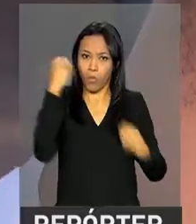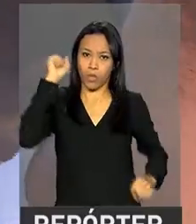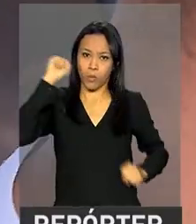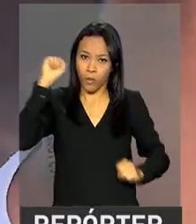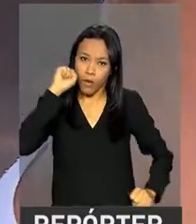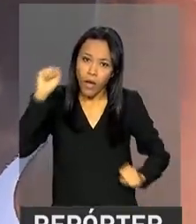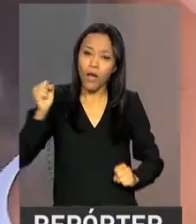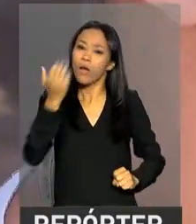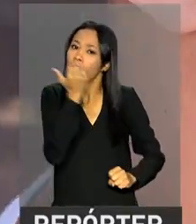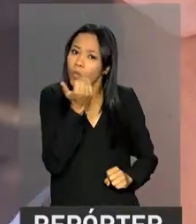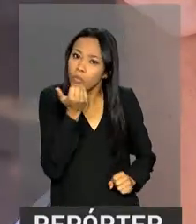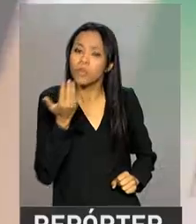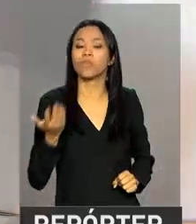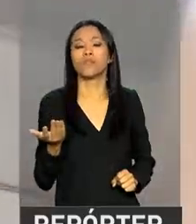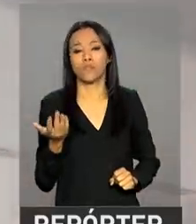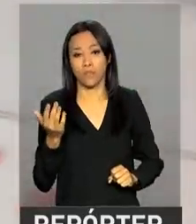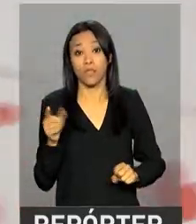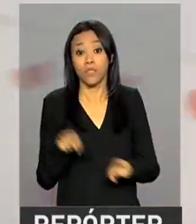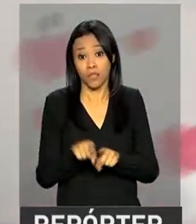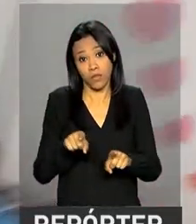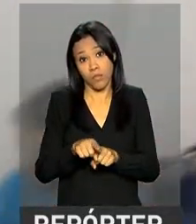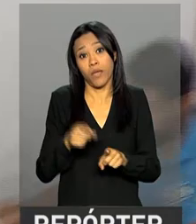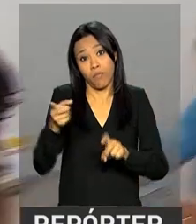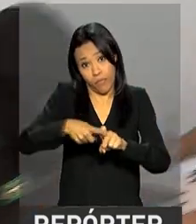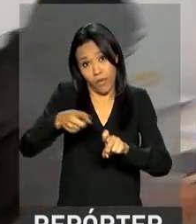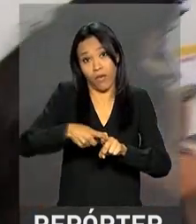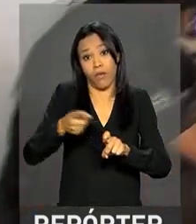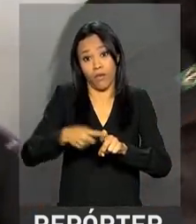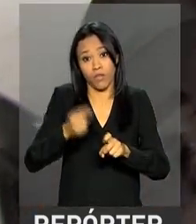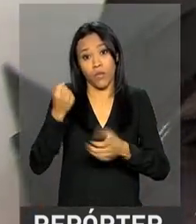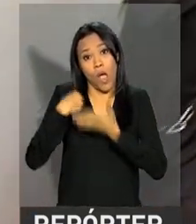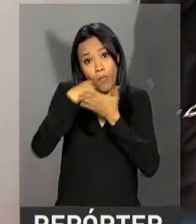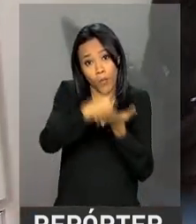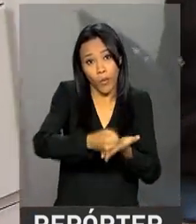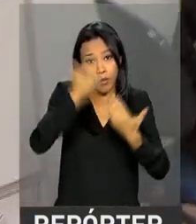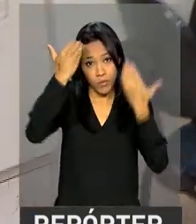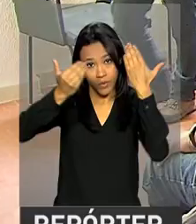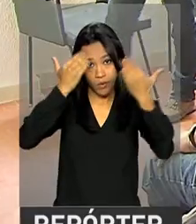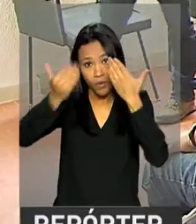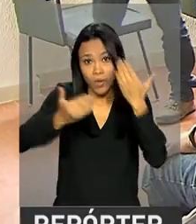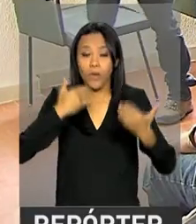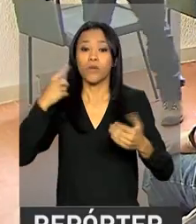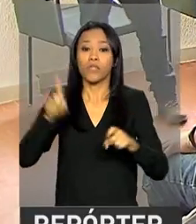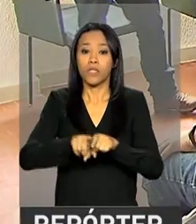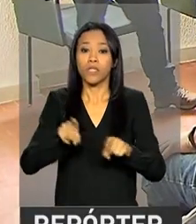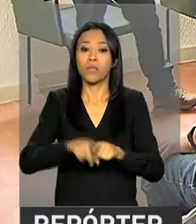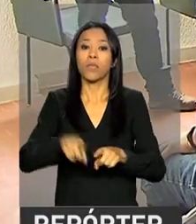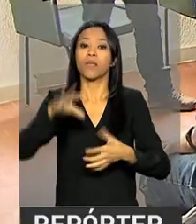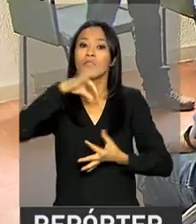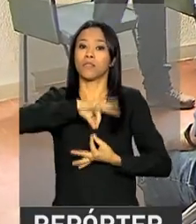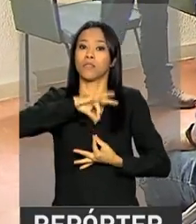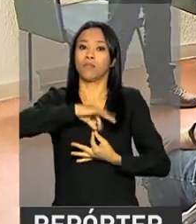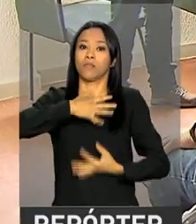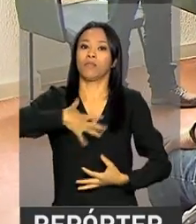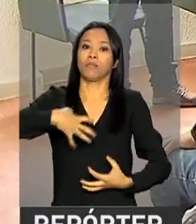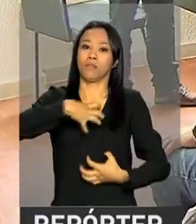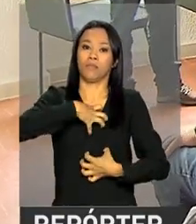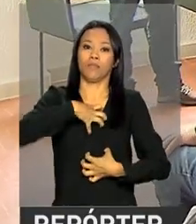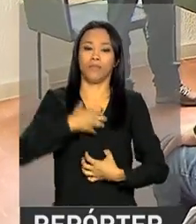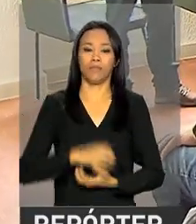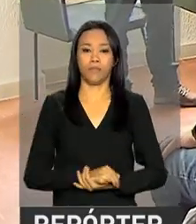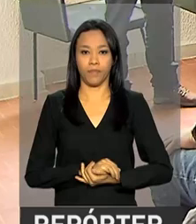banho, comida, além de atendimento médico, apoio psicológico e espiritual. O mais